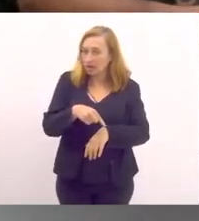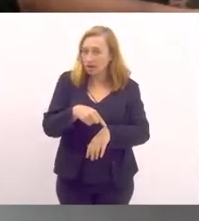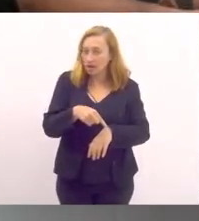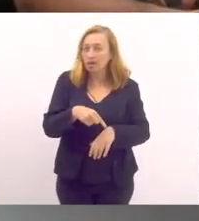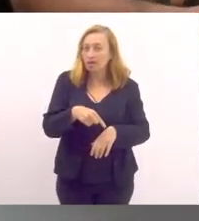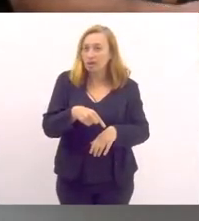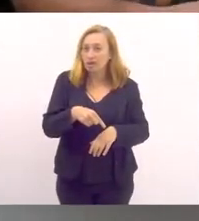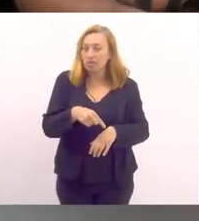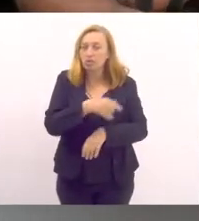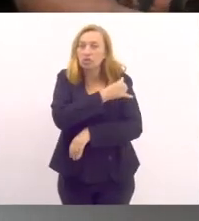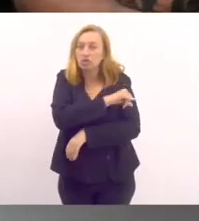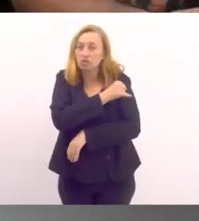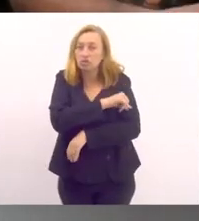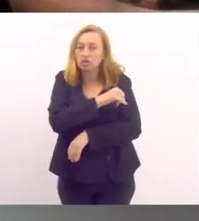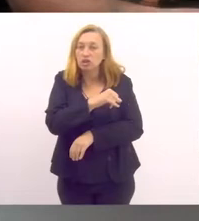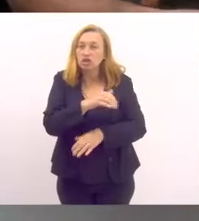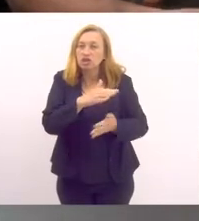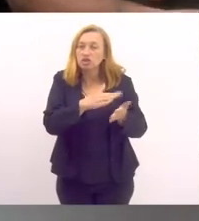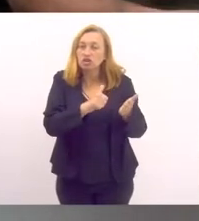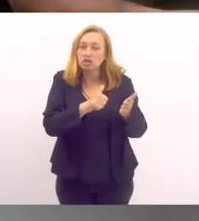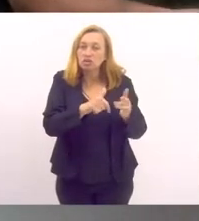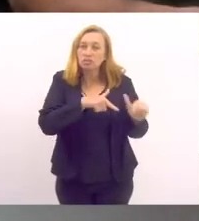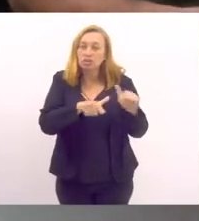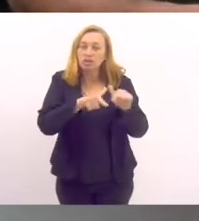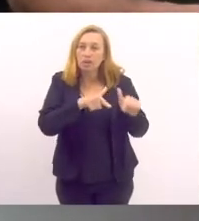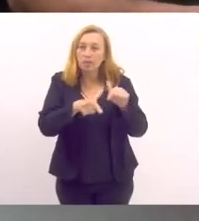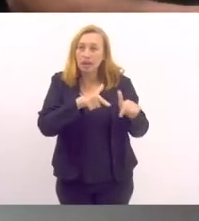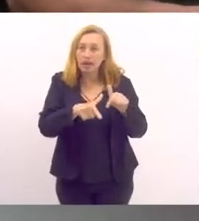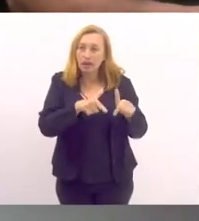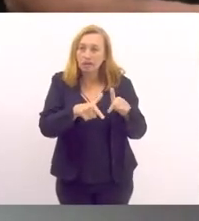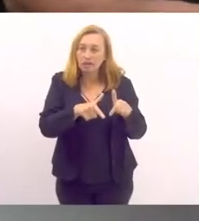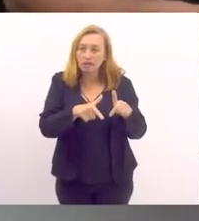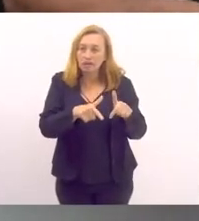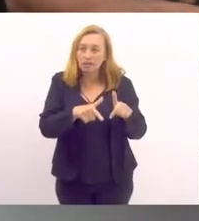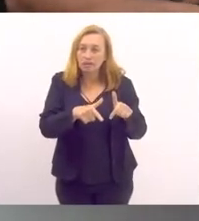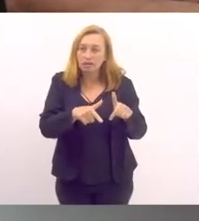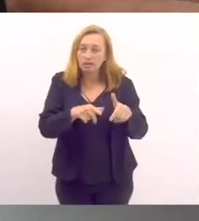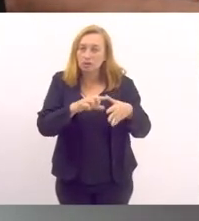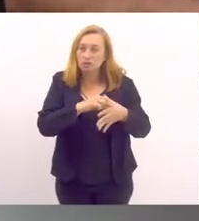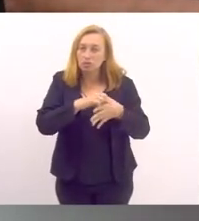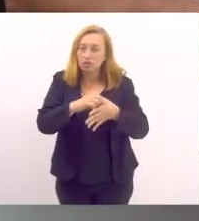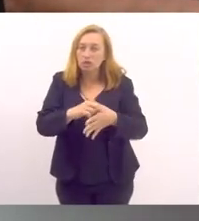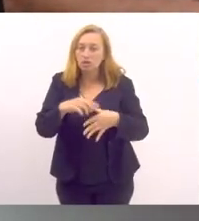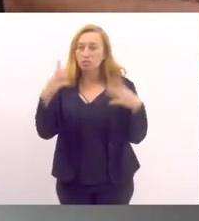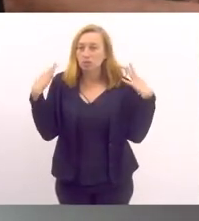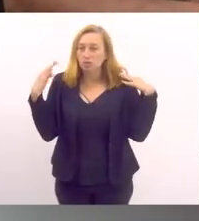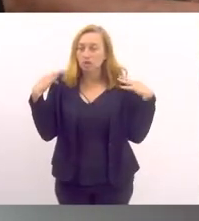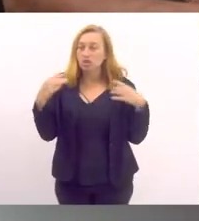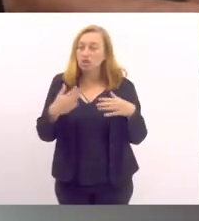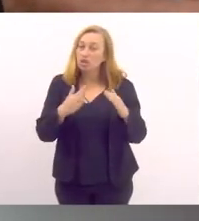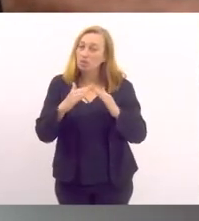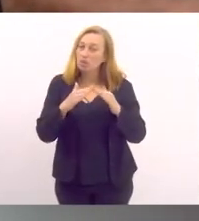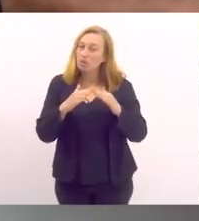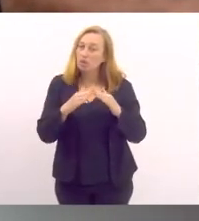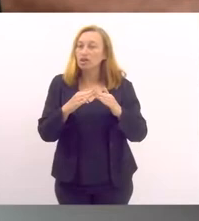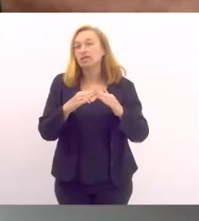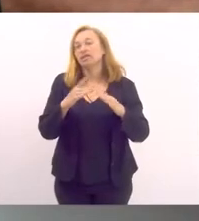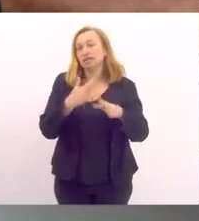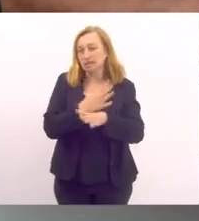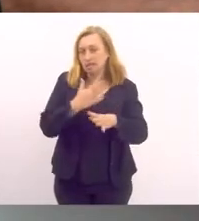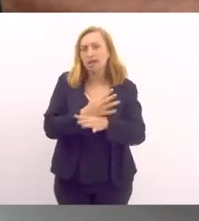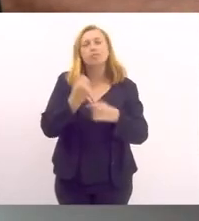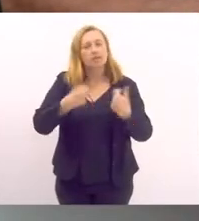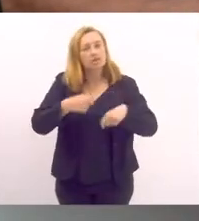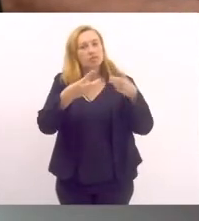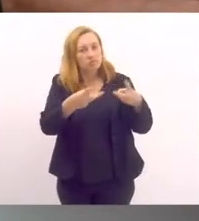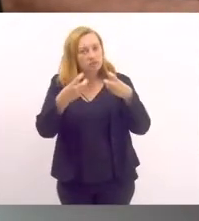guias que moram, respiram nossa cidade, que amam nossa cidade. Isso deve ser muito bem observado.